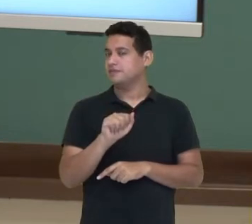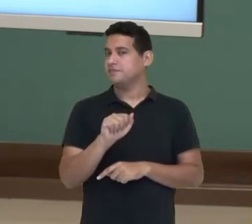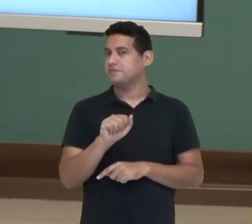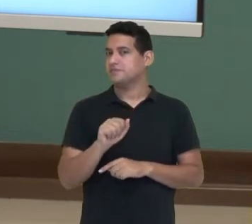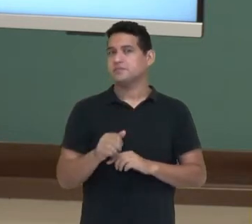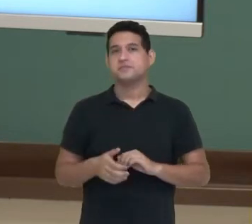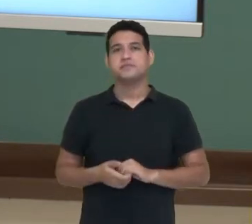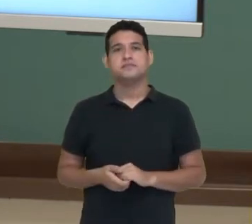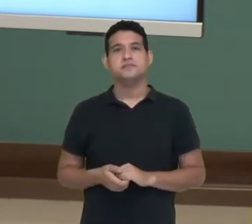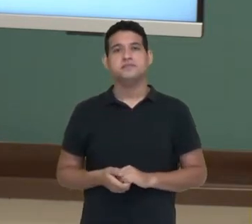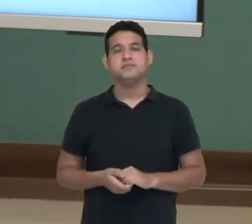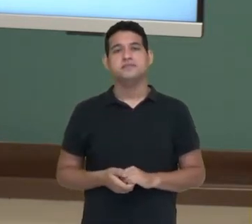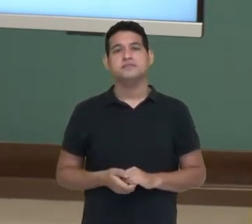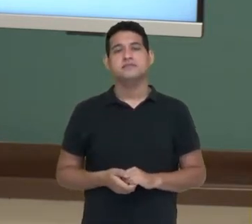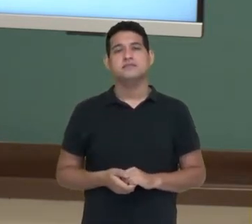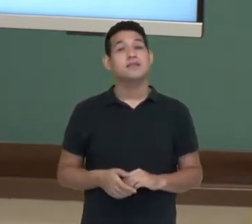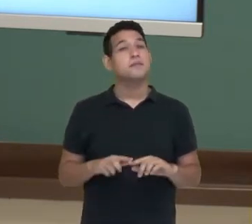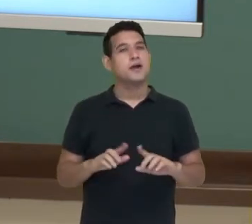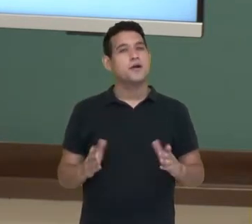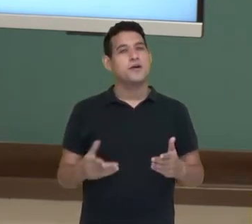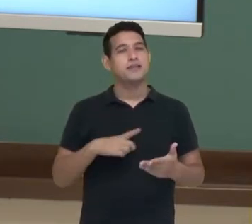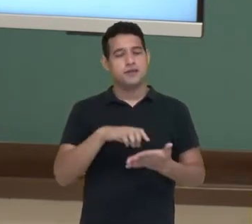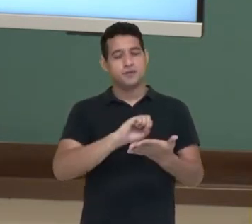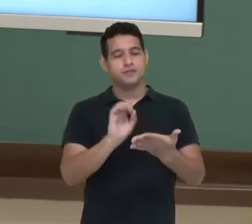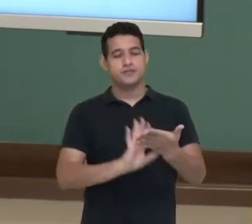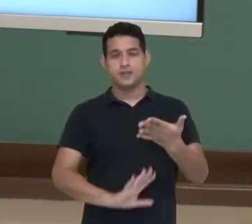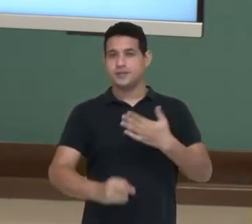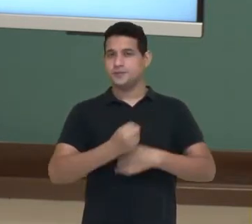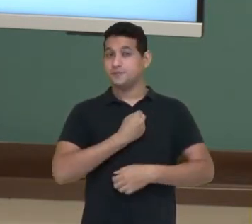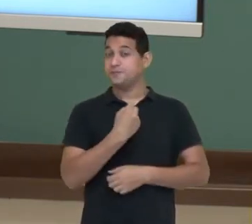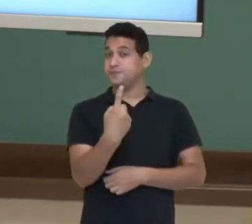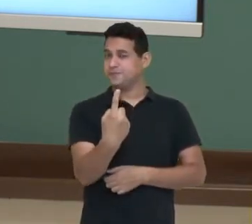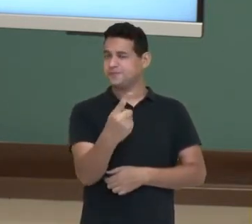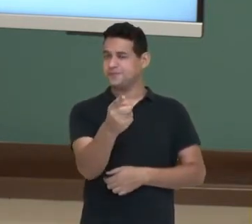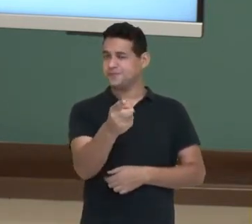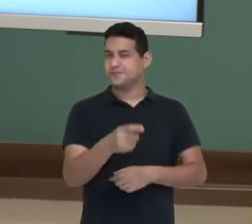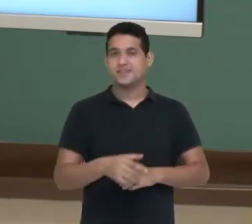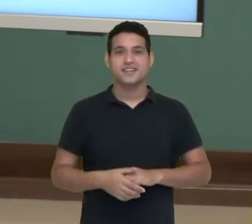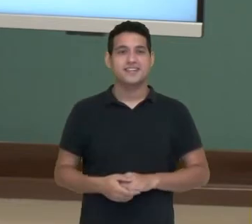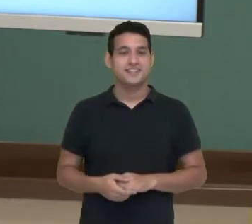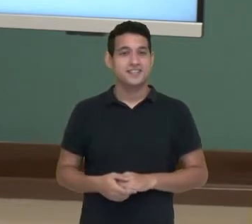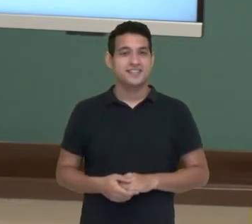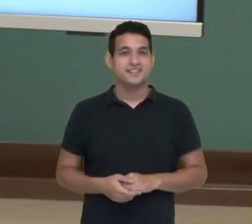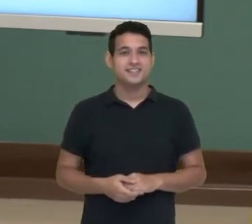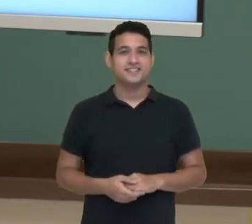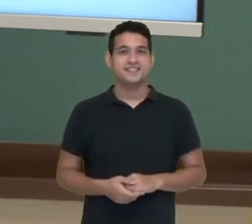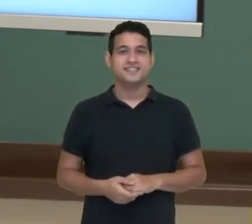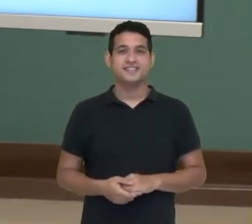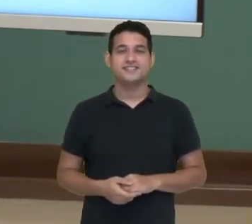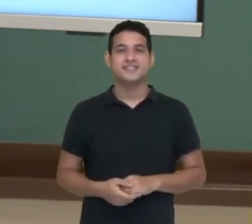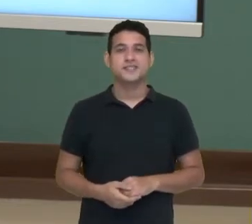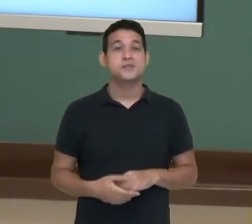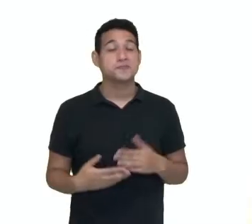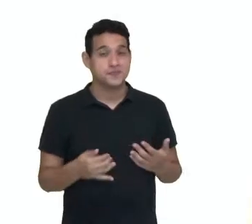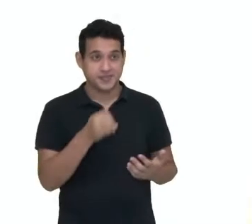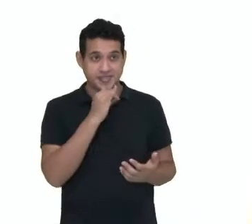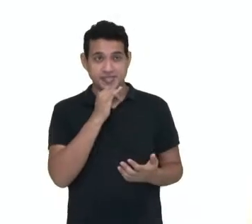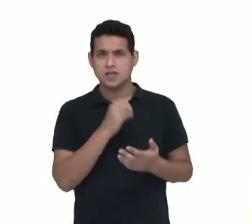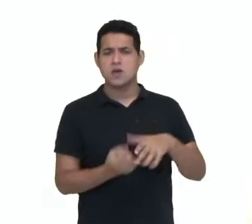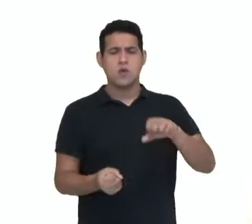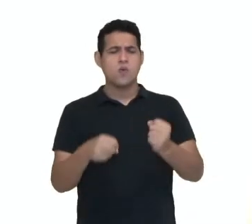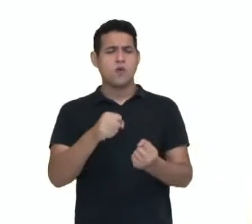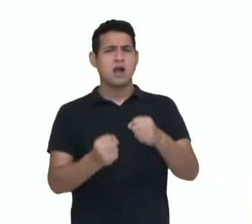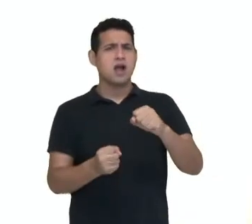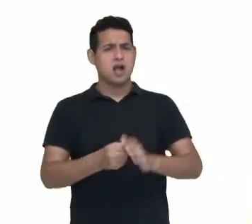reta, tá bom? E para isso agora eu tenho o exercício número 1 para você. Vamos ver lá. Um carro se movimenta